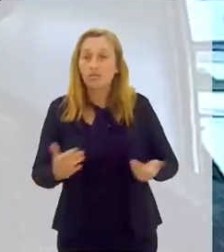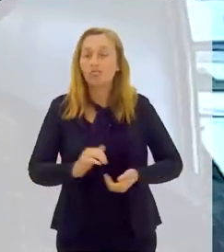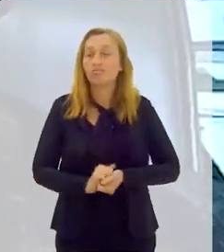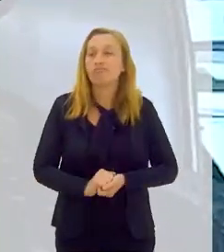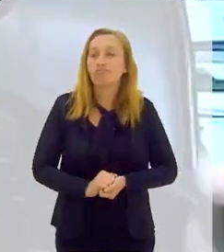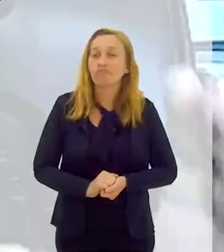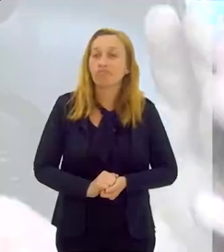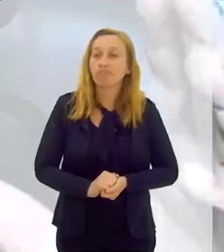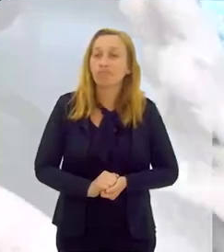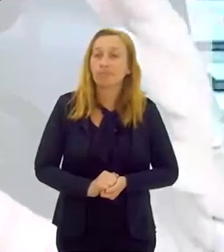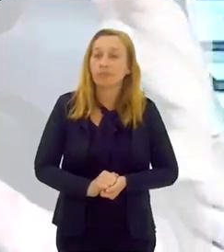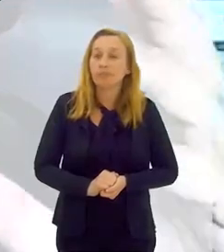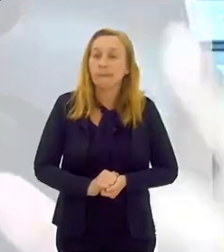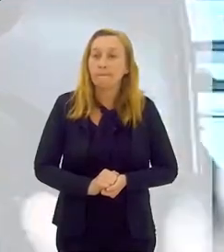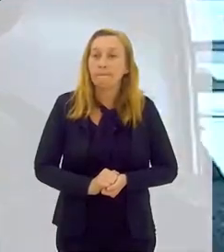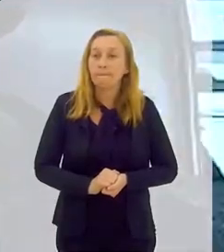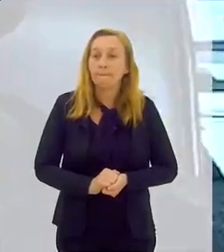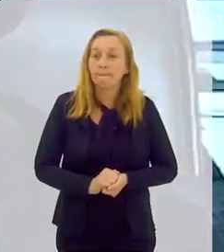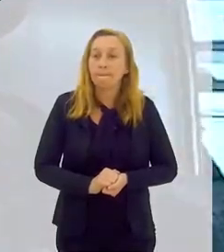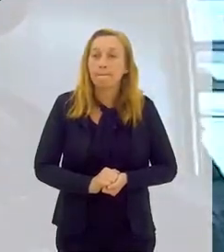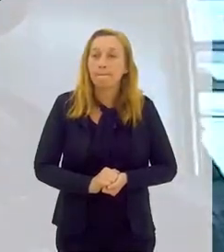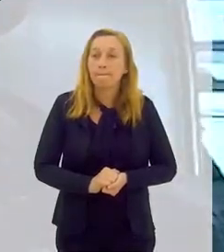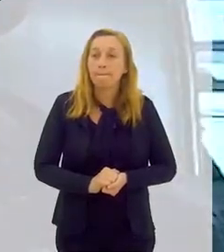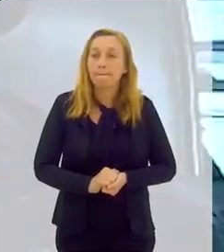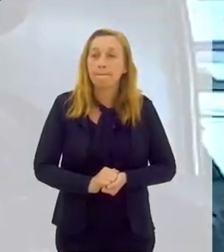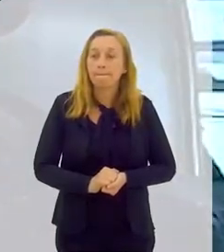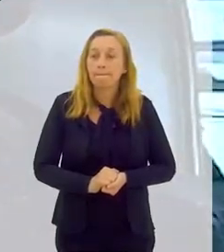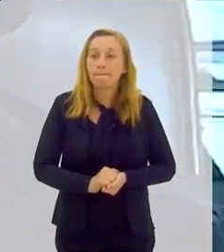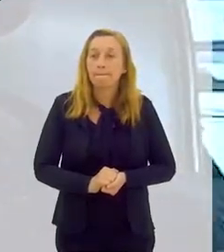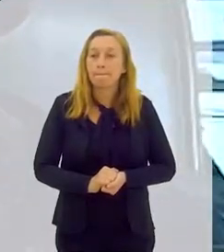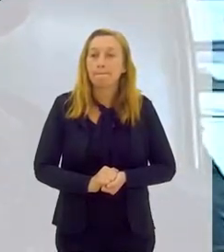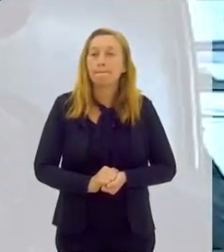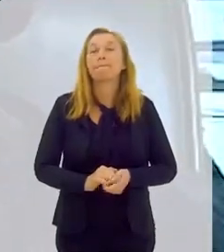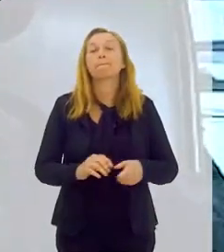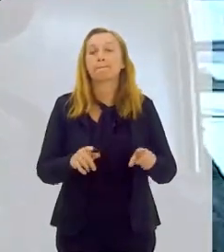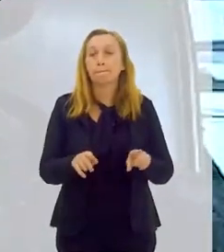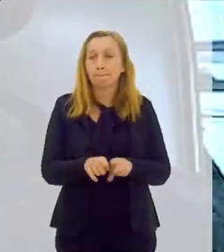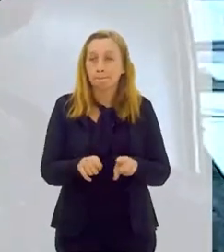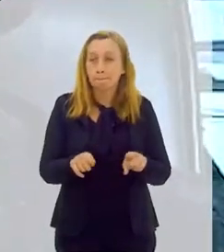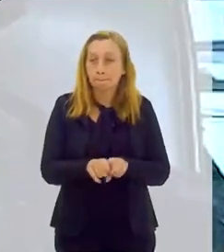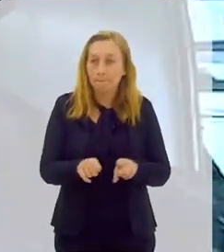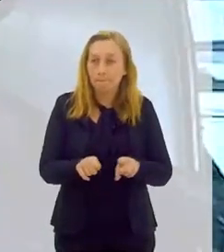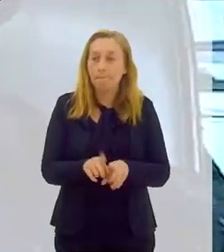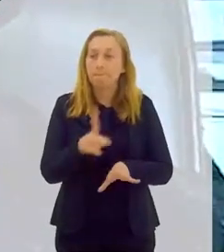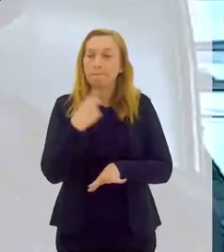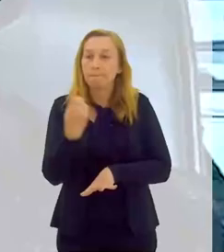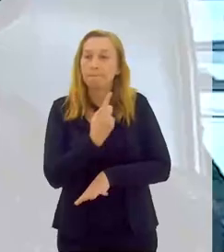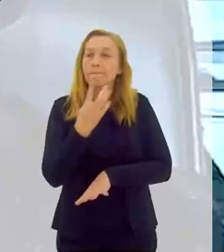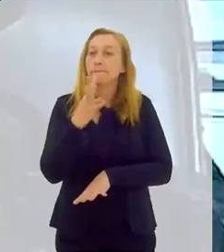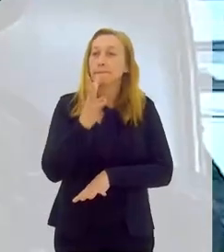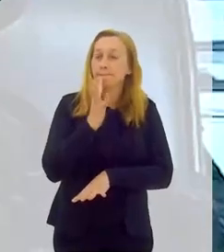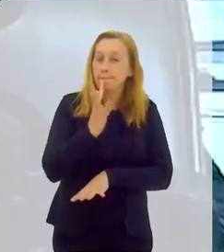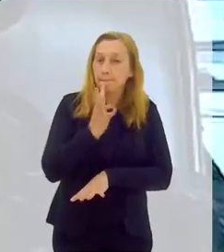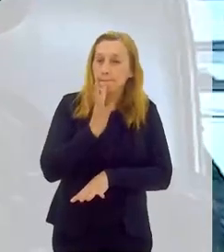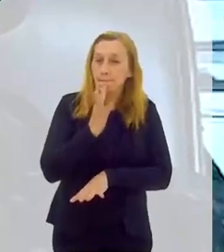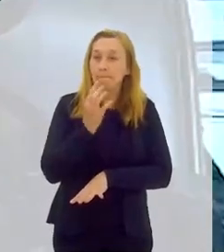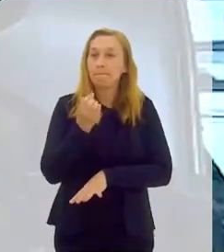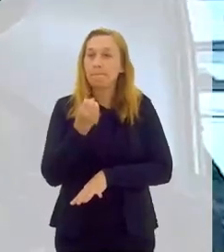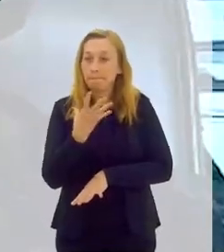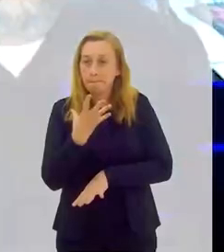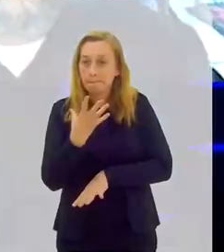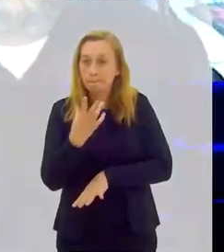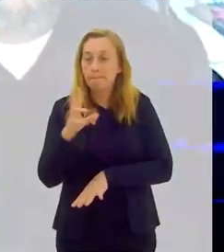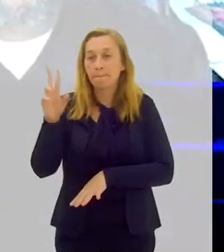Então, assim, é um processo onde a comunidade também tem que nos conhecer, a universidade já nos